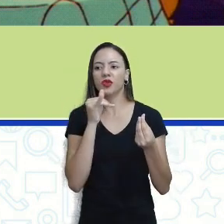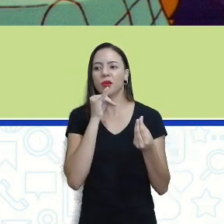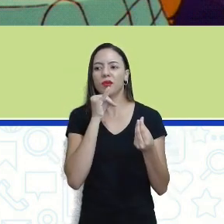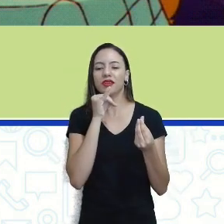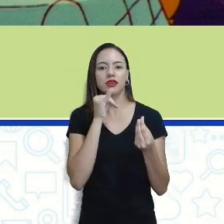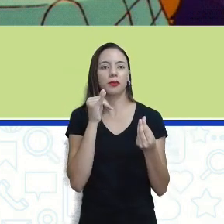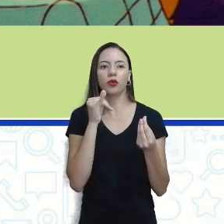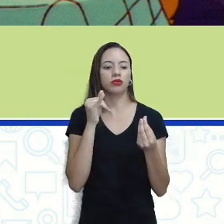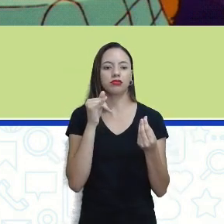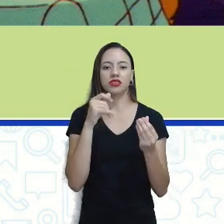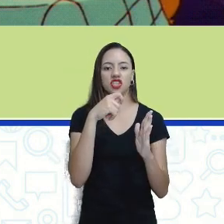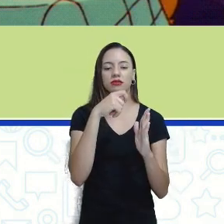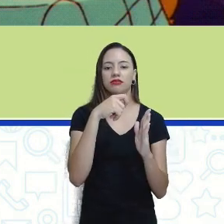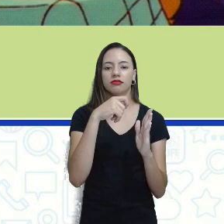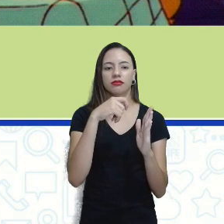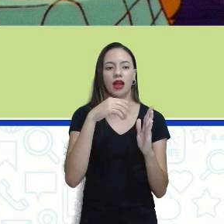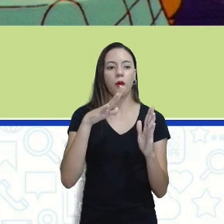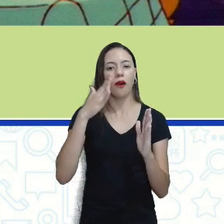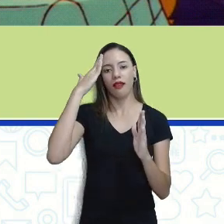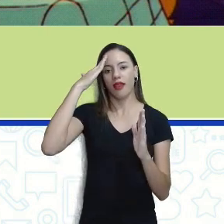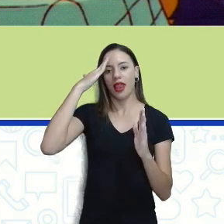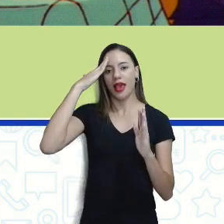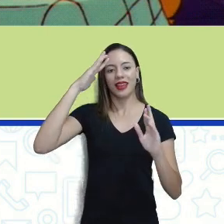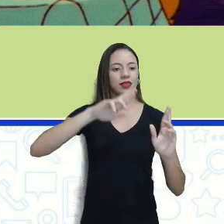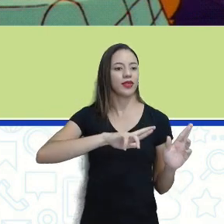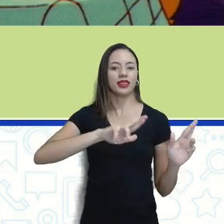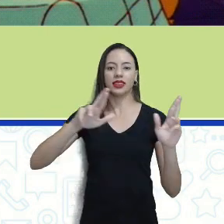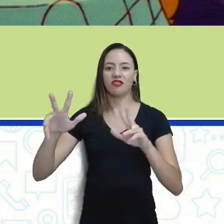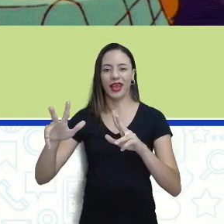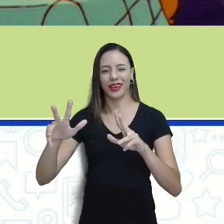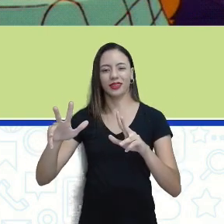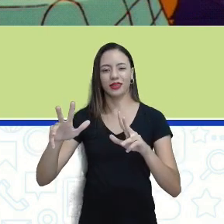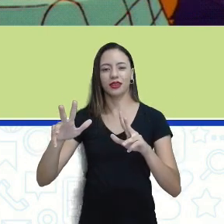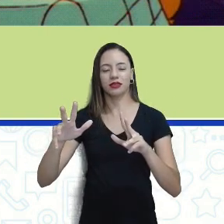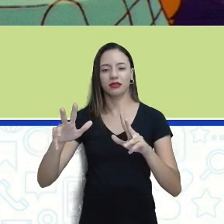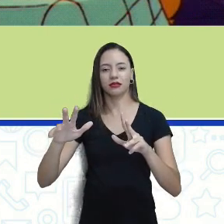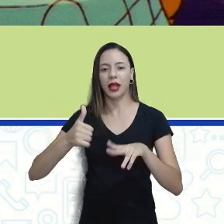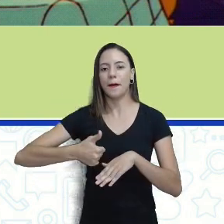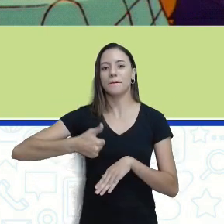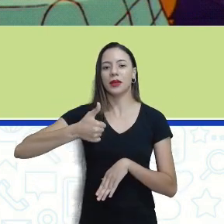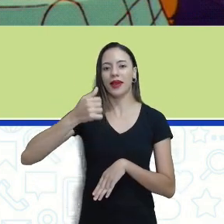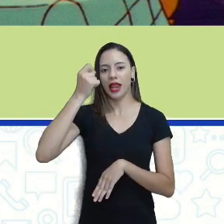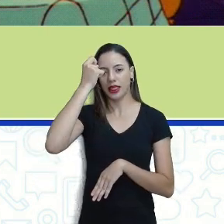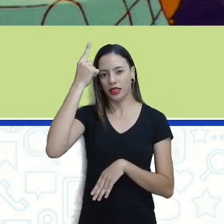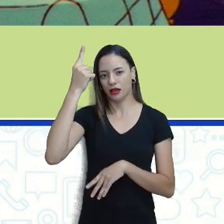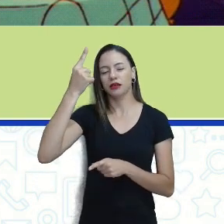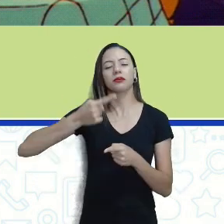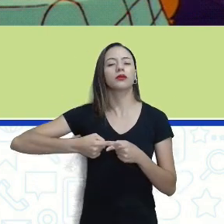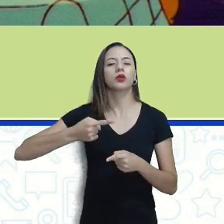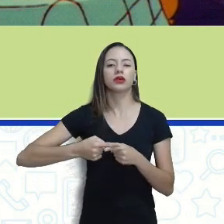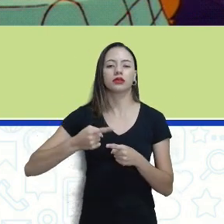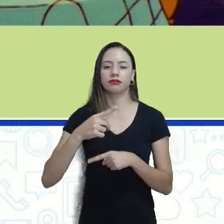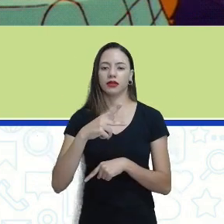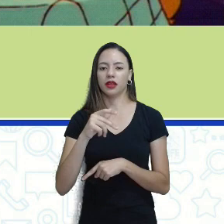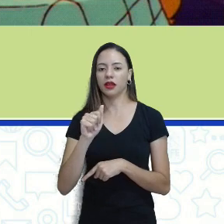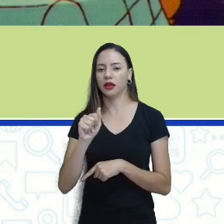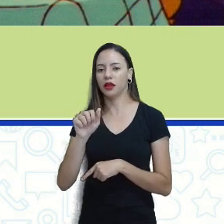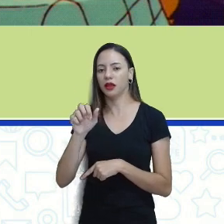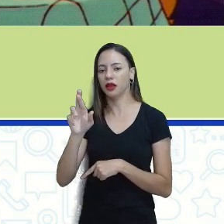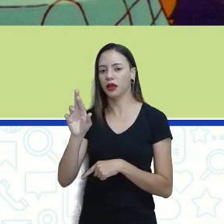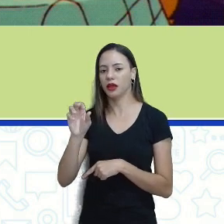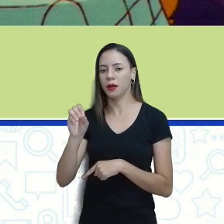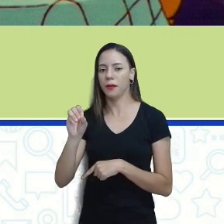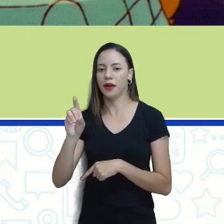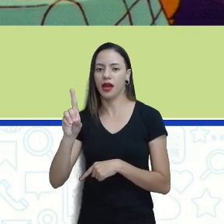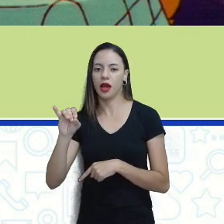uma redescrição, né, das ideias originais. Então, quando você tem uma paródia, a